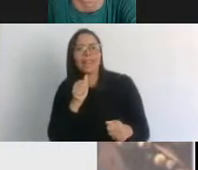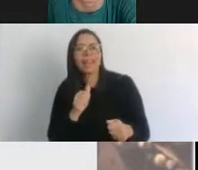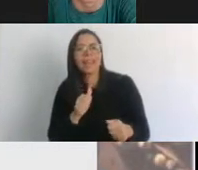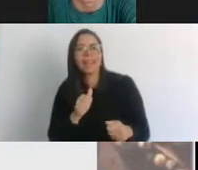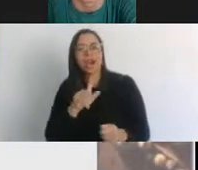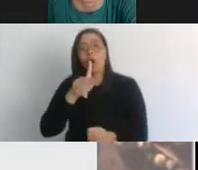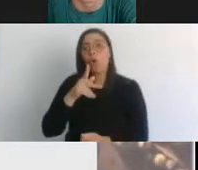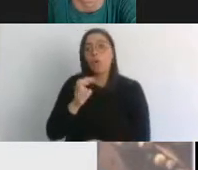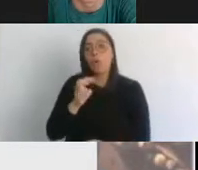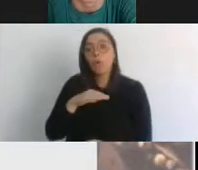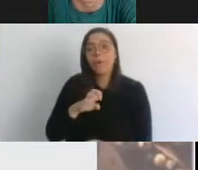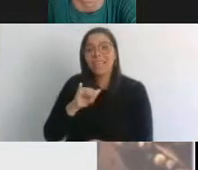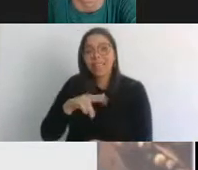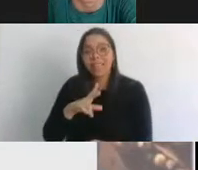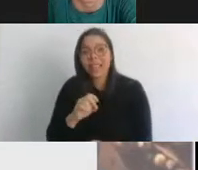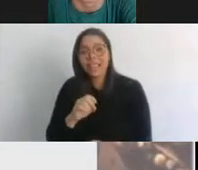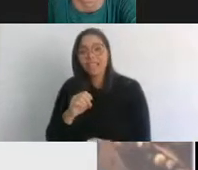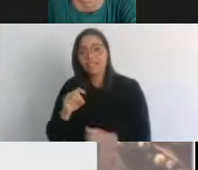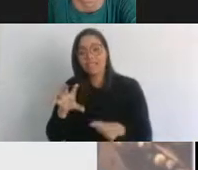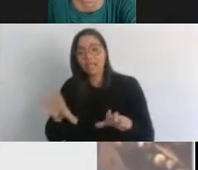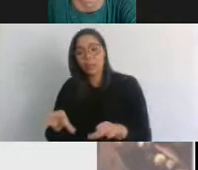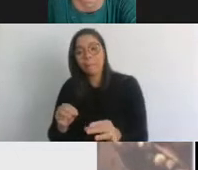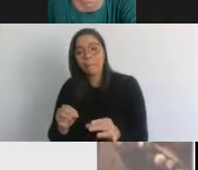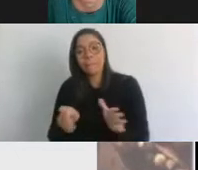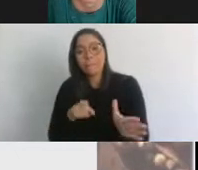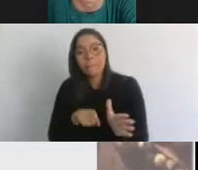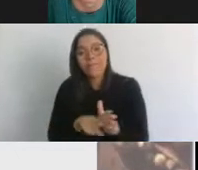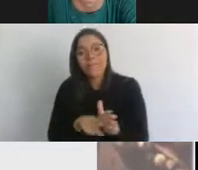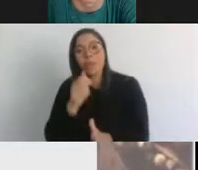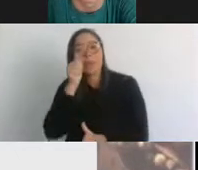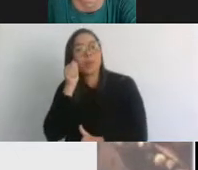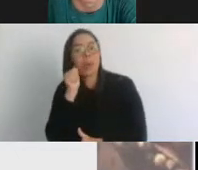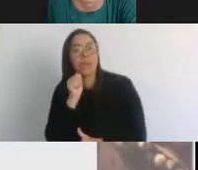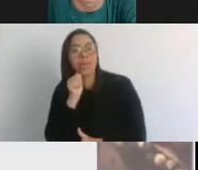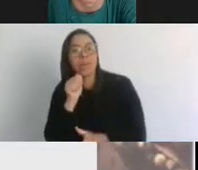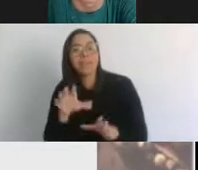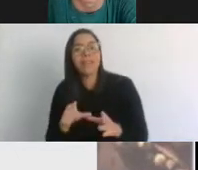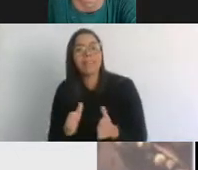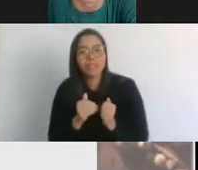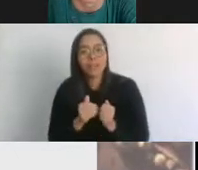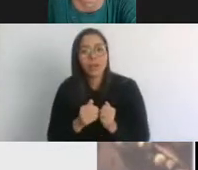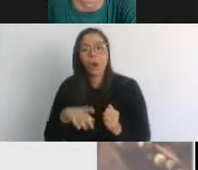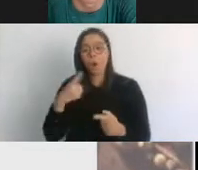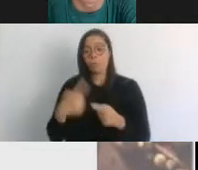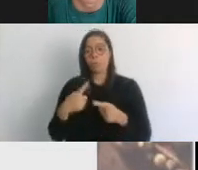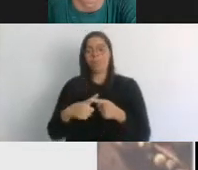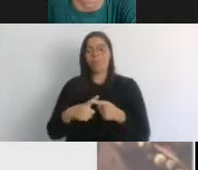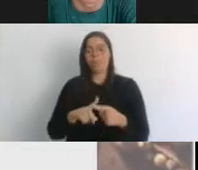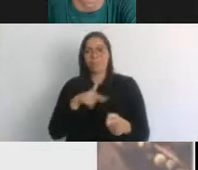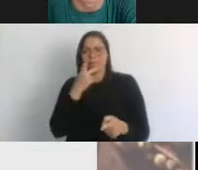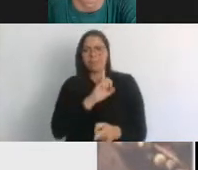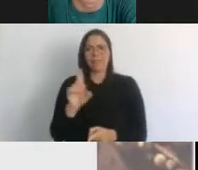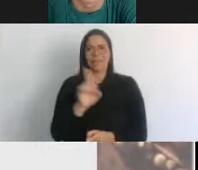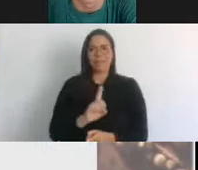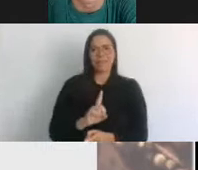conceito de humanidade sendo solicitado para essa mulher porque não era negado a nenhuma mulher eu